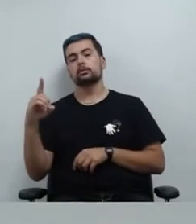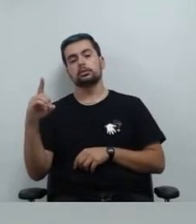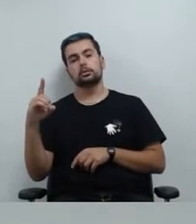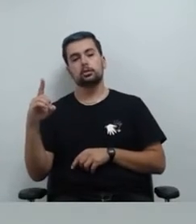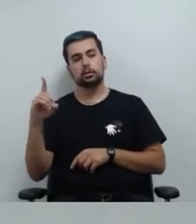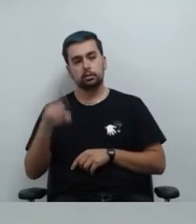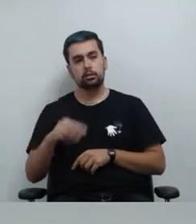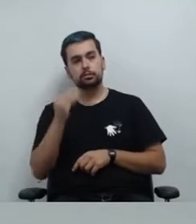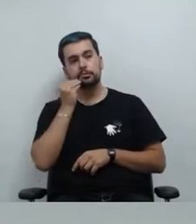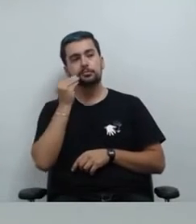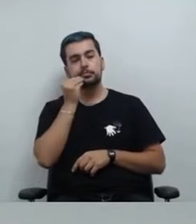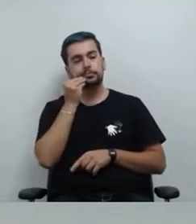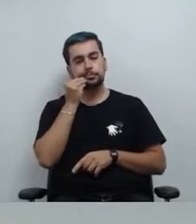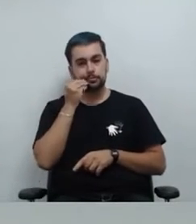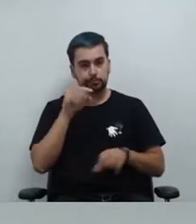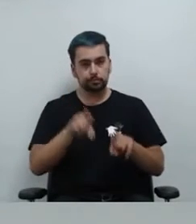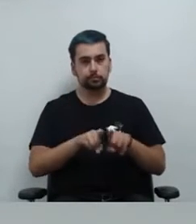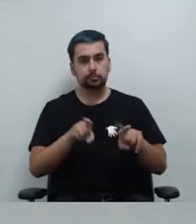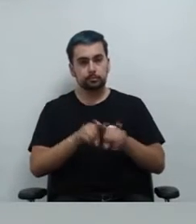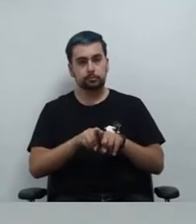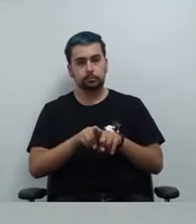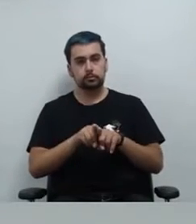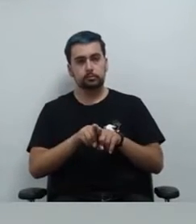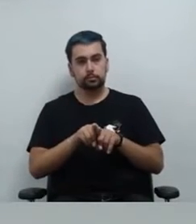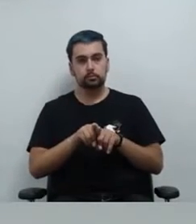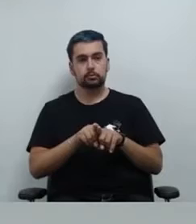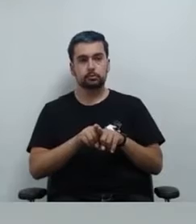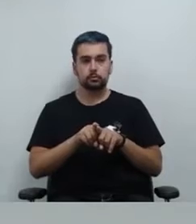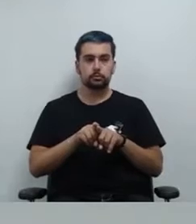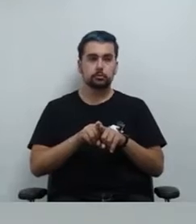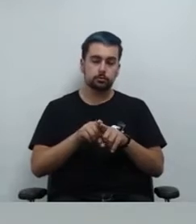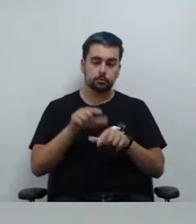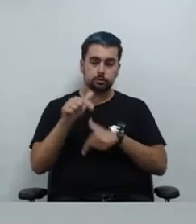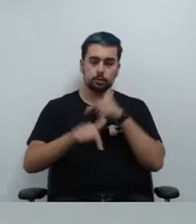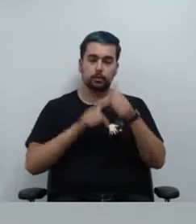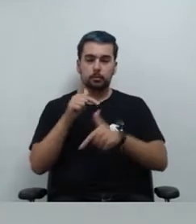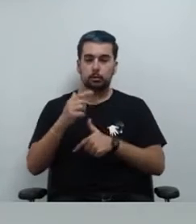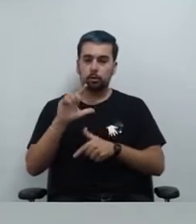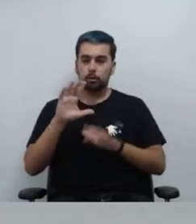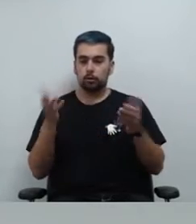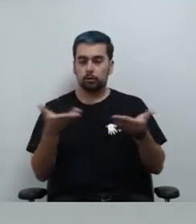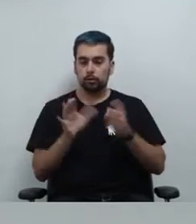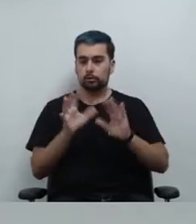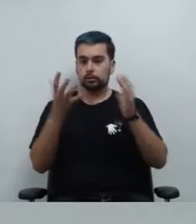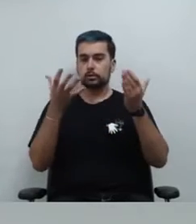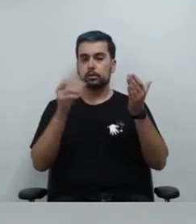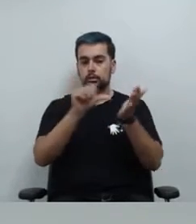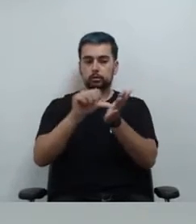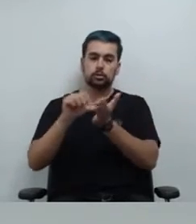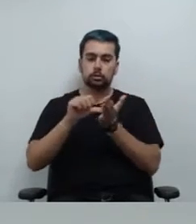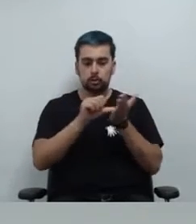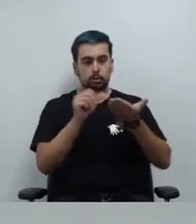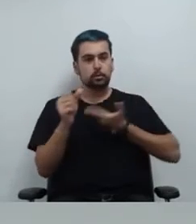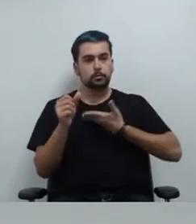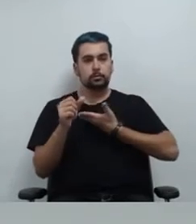uma oportunidade também de intensificar o trabalho que hoje já é feito em muitas das unidades e por muitos colegas que atuam em fazenda